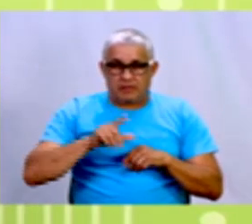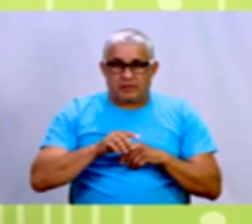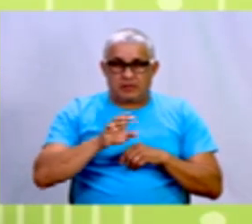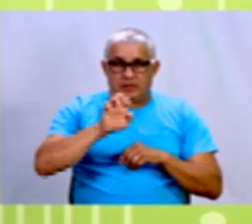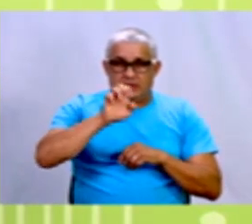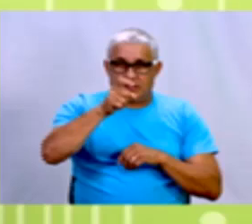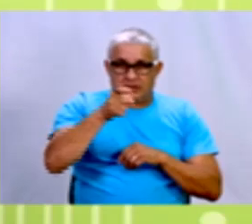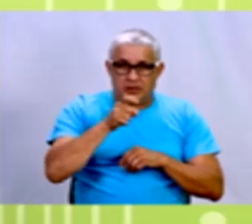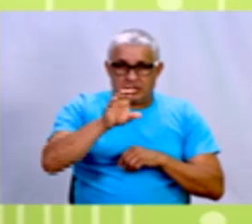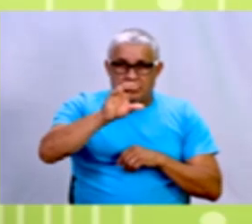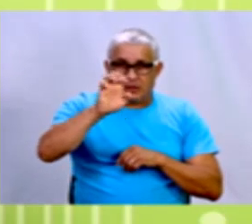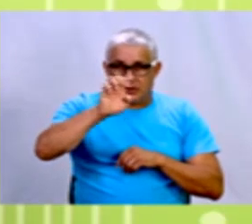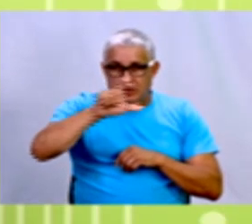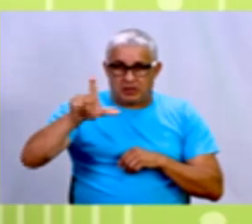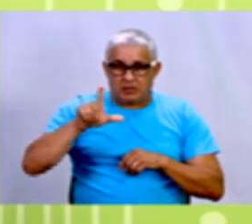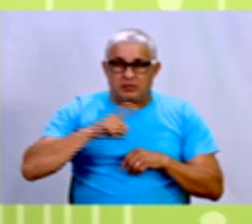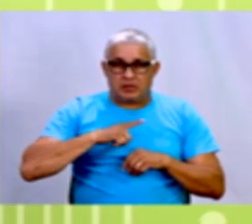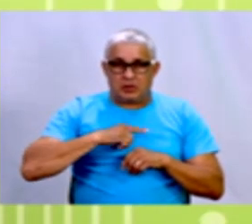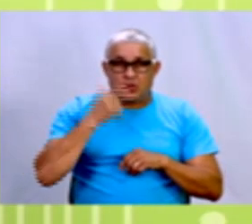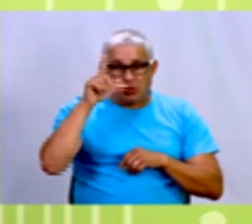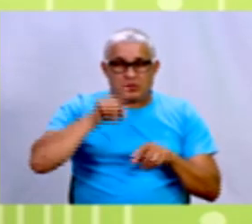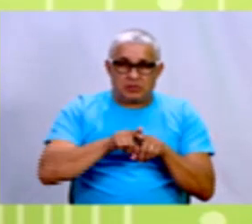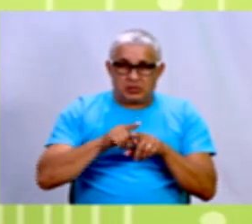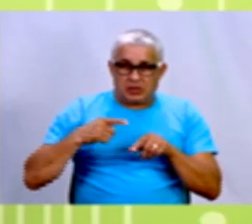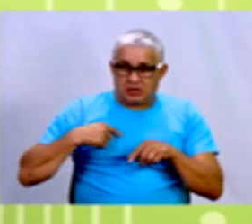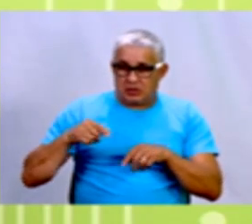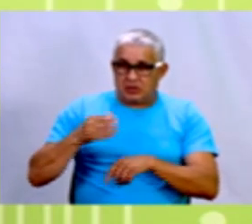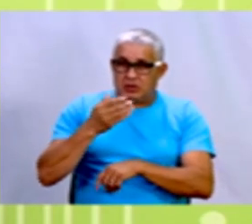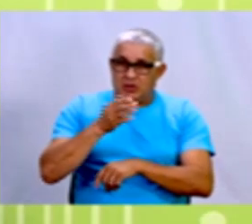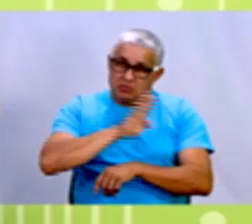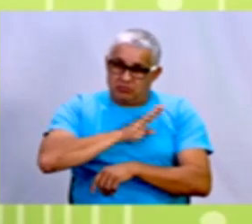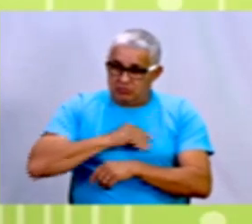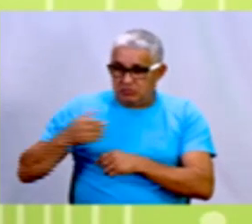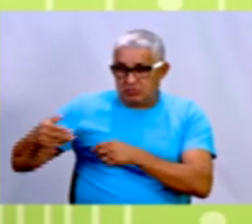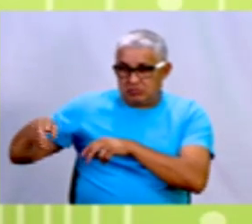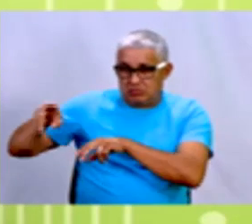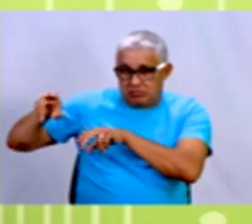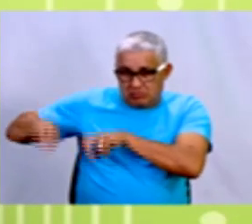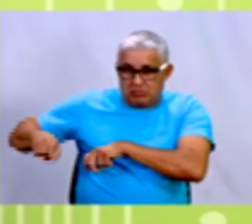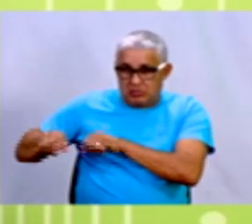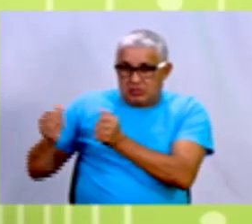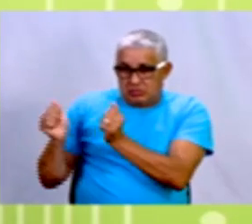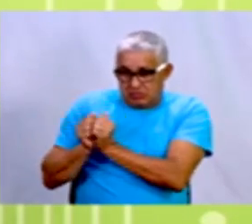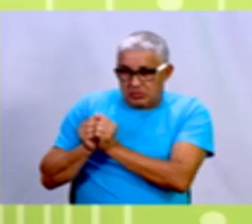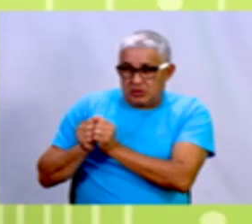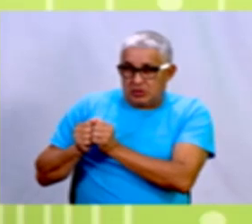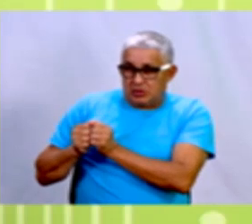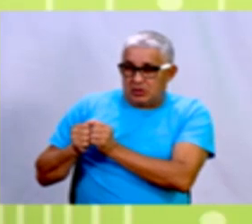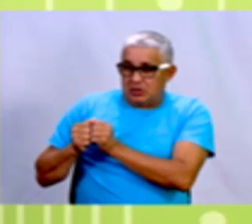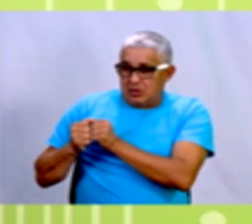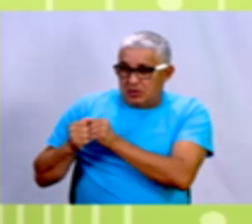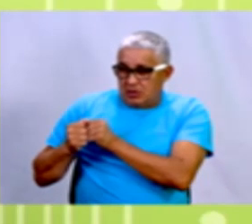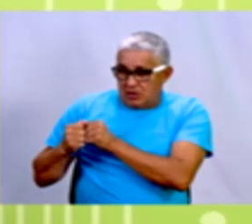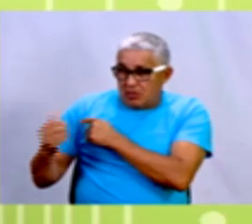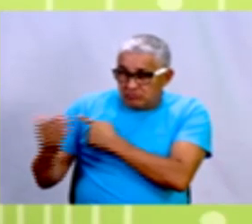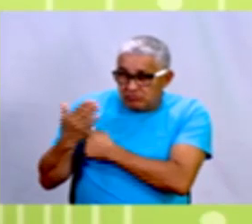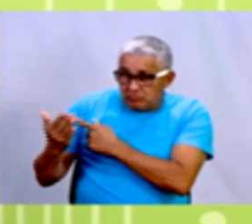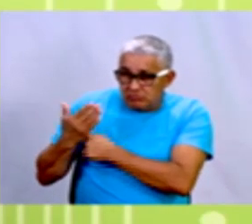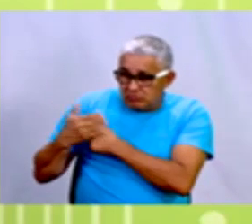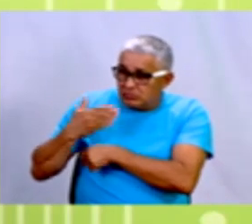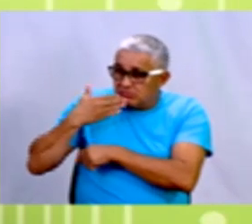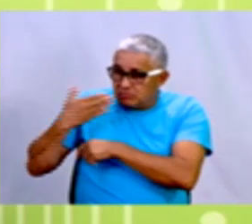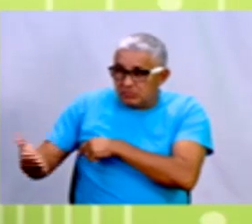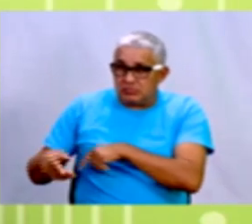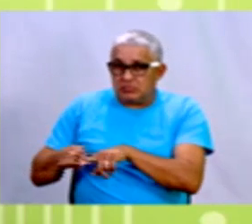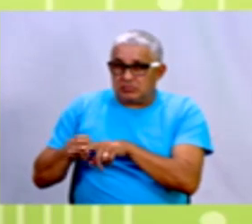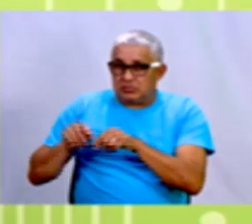tem aí um colega que está do teu lado, que você sabe que ele tem um pouco mais de facilidade, vai fazendo com ele, vai pedindo o auxílio dele também, porque a gente sabe que